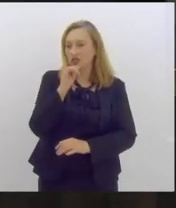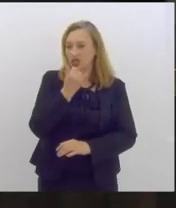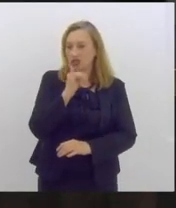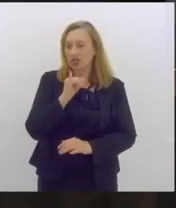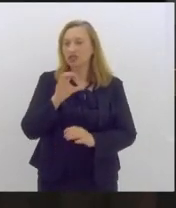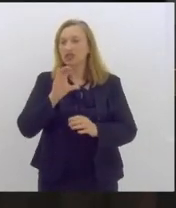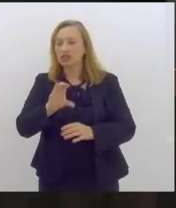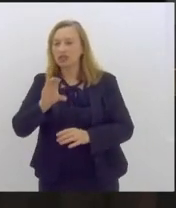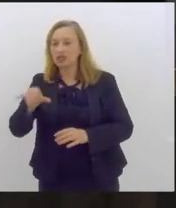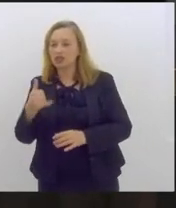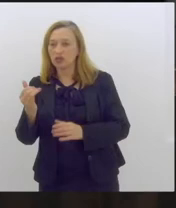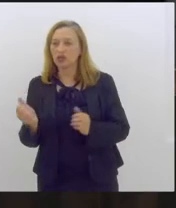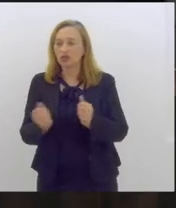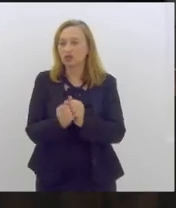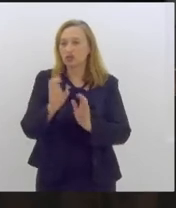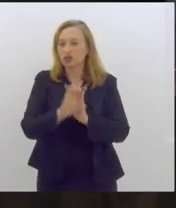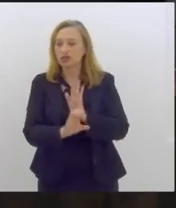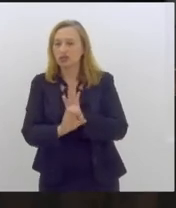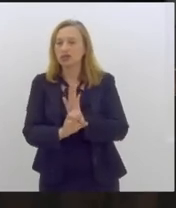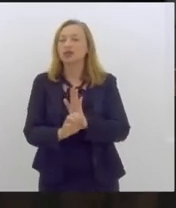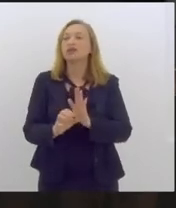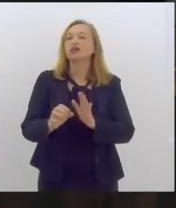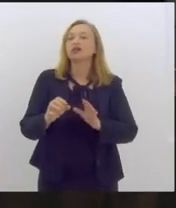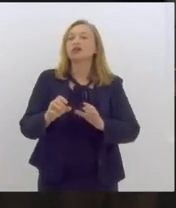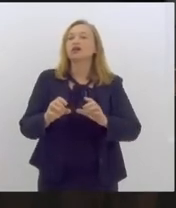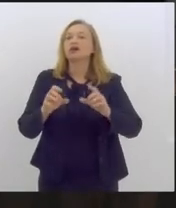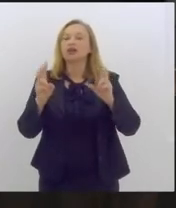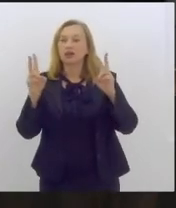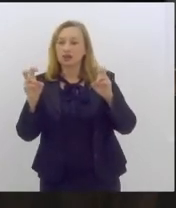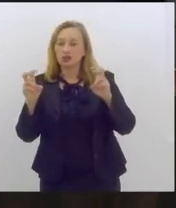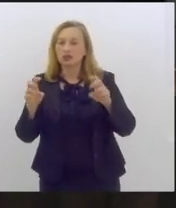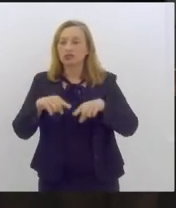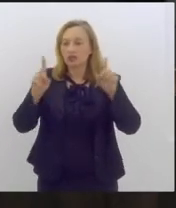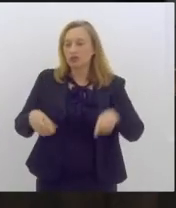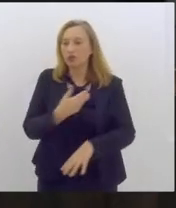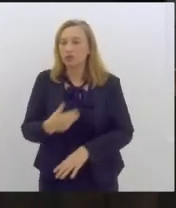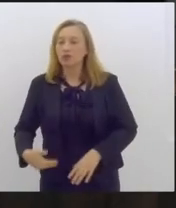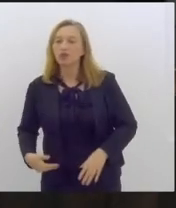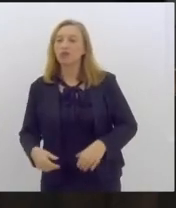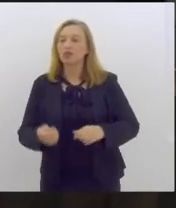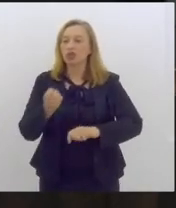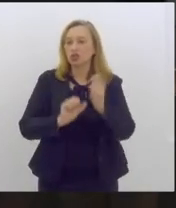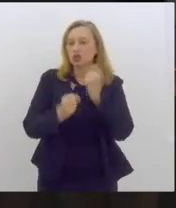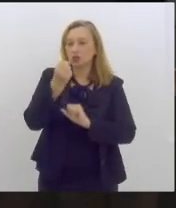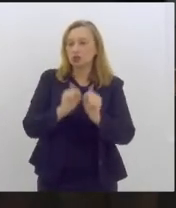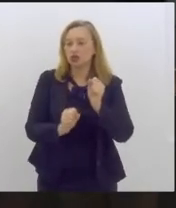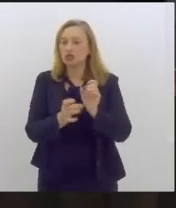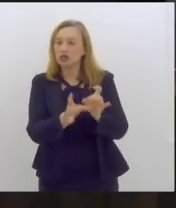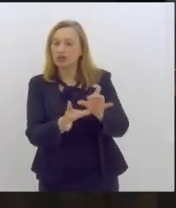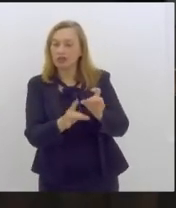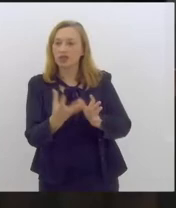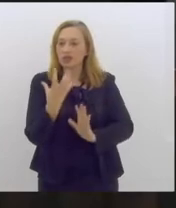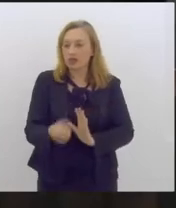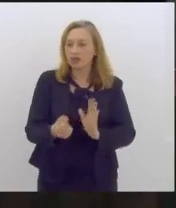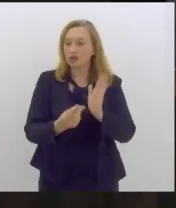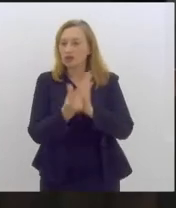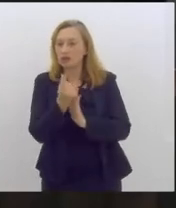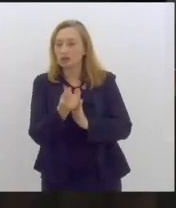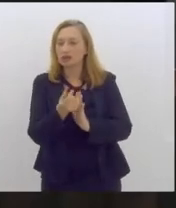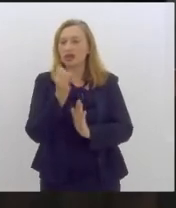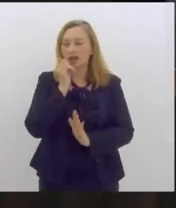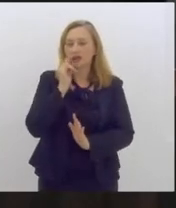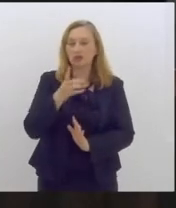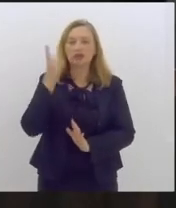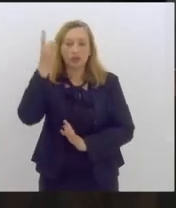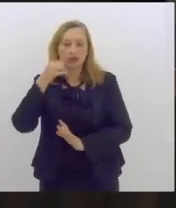ccj de servidores públicos favoráveis assunto principal desenvolvimento Regional favorável da economia de comércio favorável de orçamento favorável relator